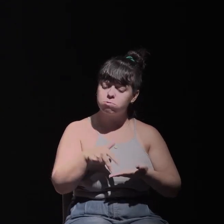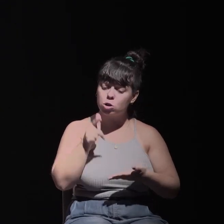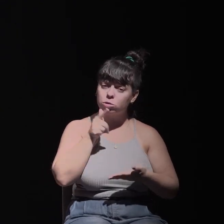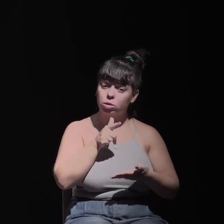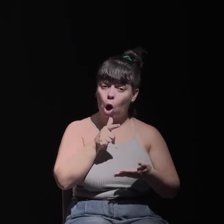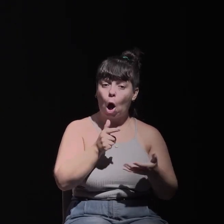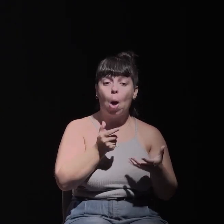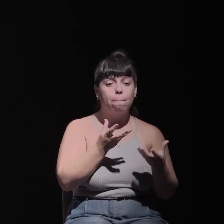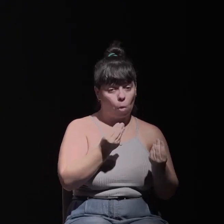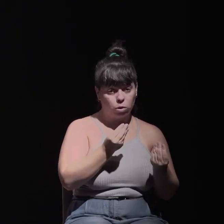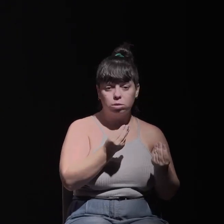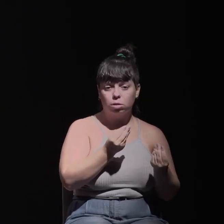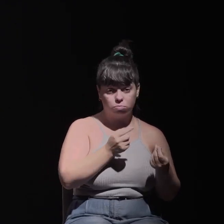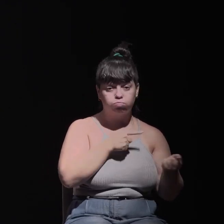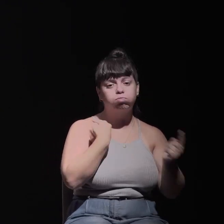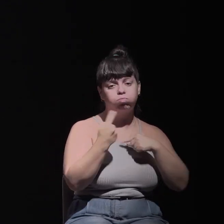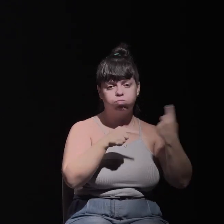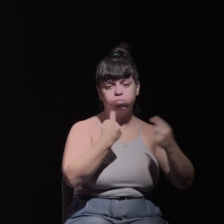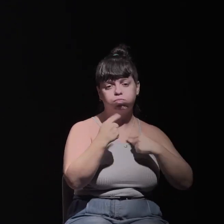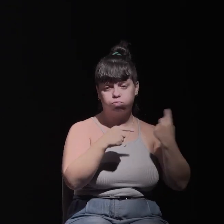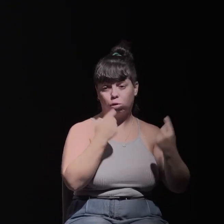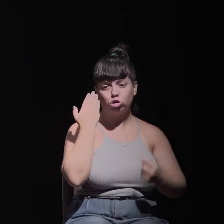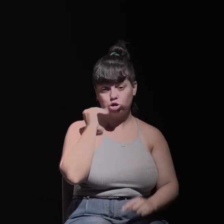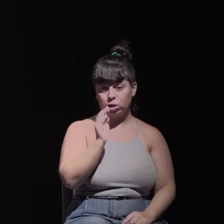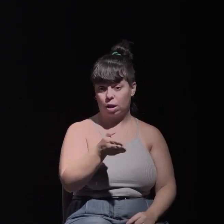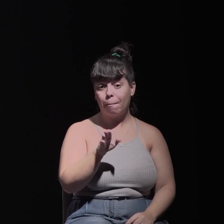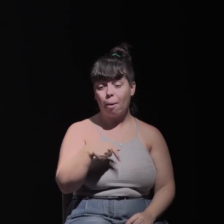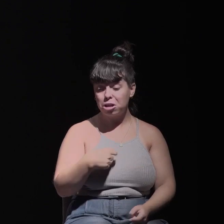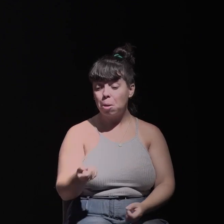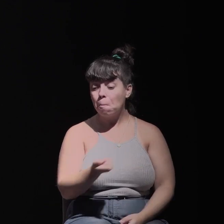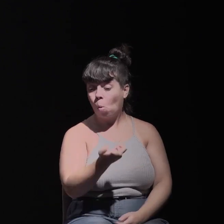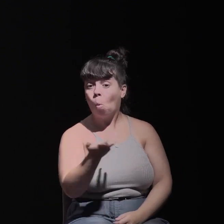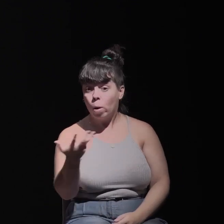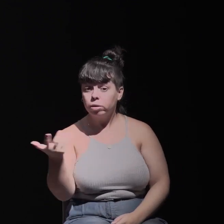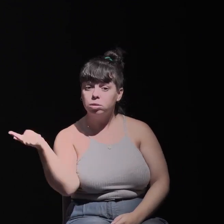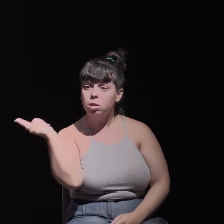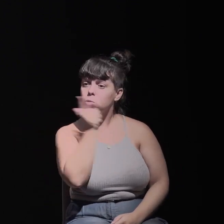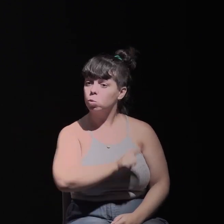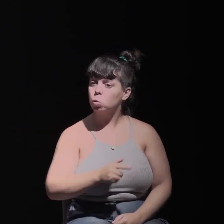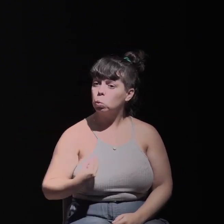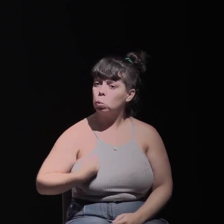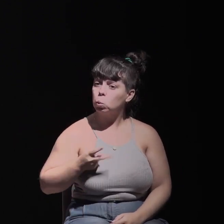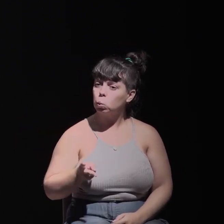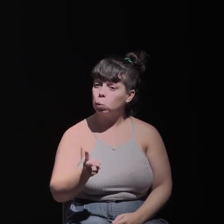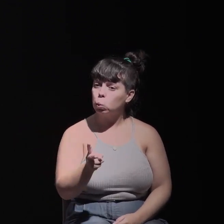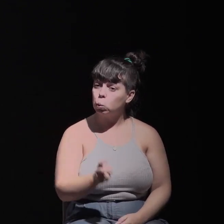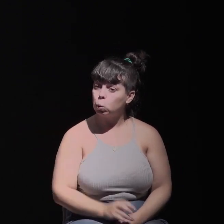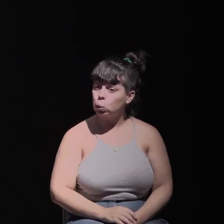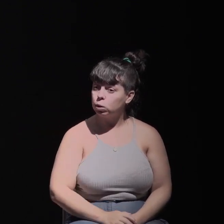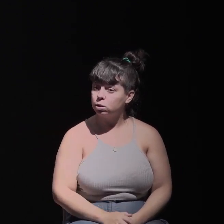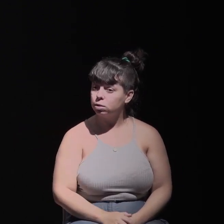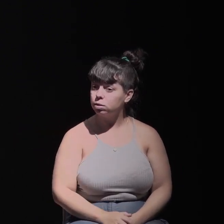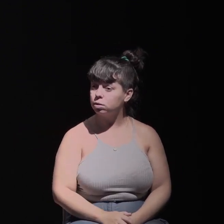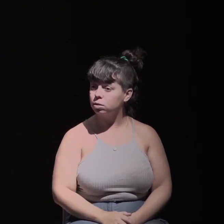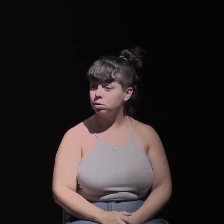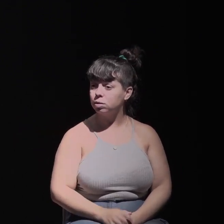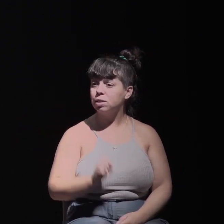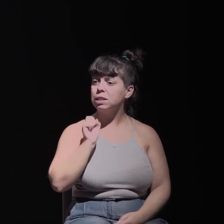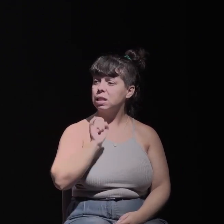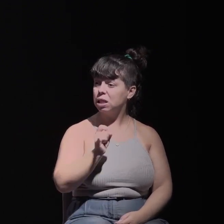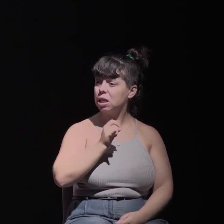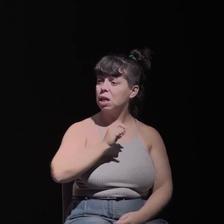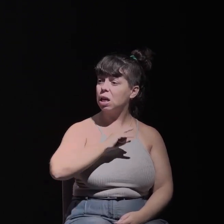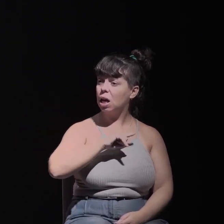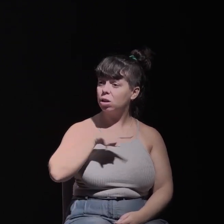Muitas não sobreviveram, a gente sabe, mas muitas sobreviveram. Se a gente está se